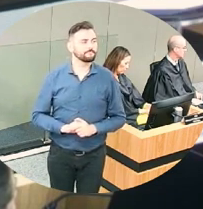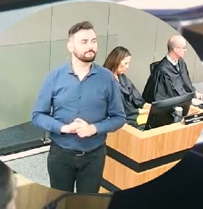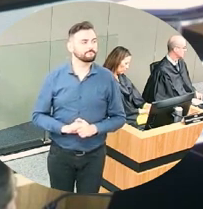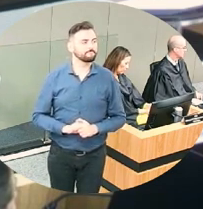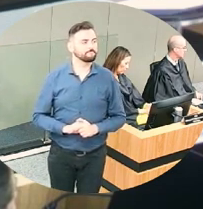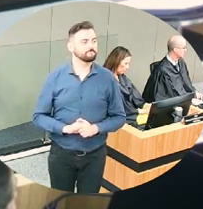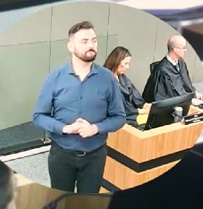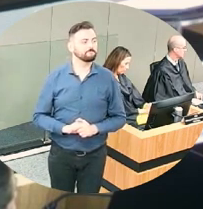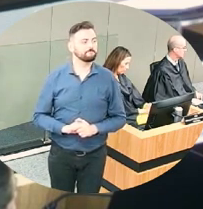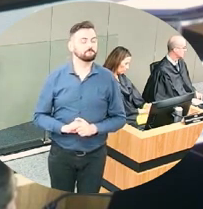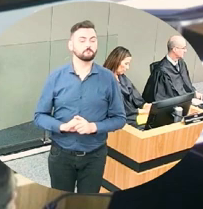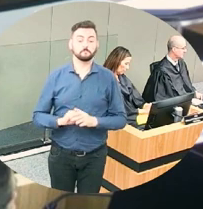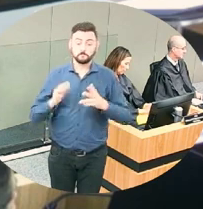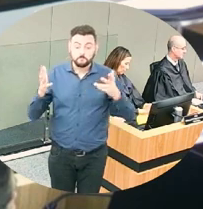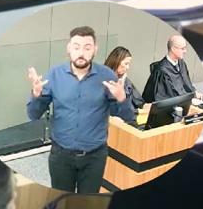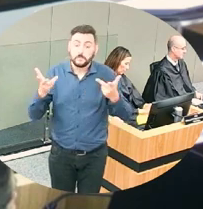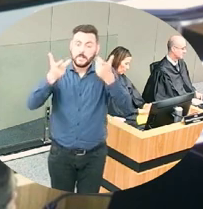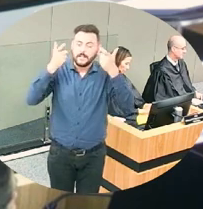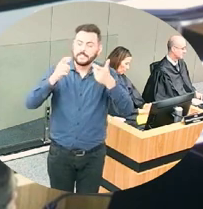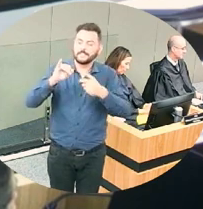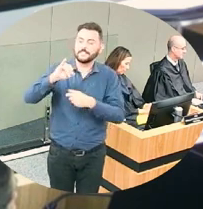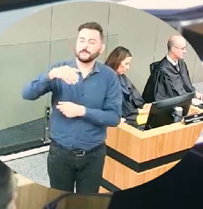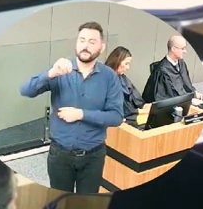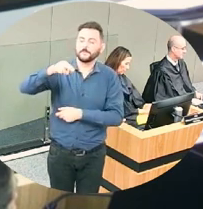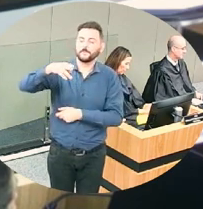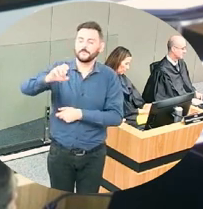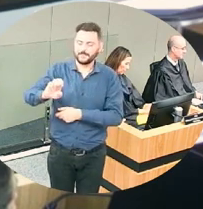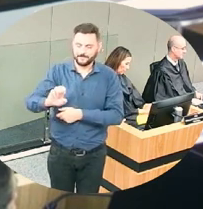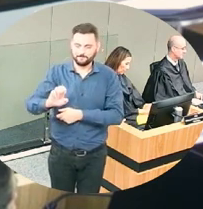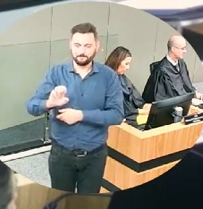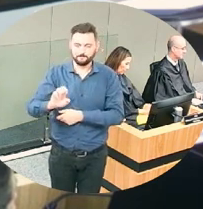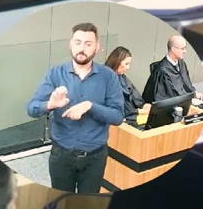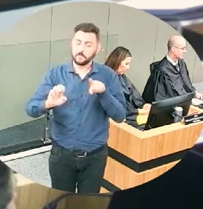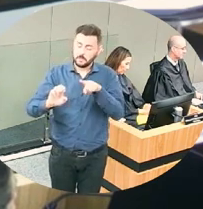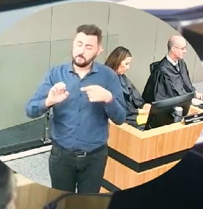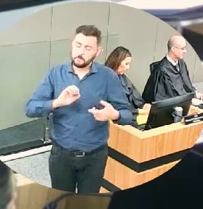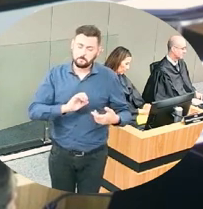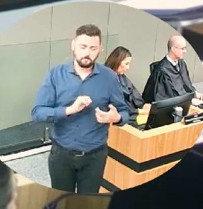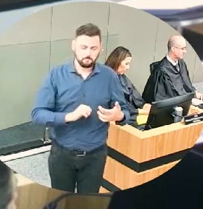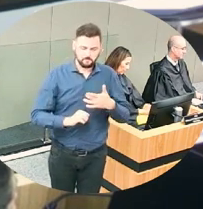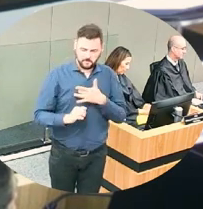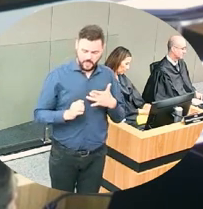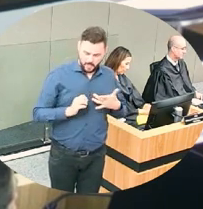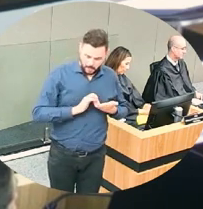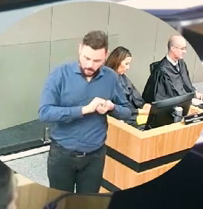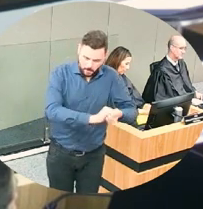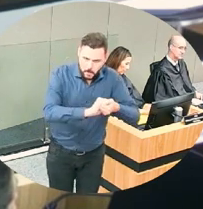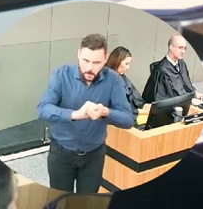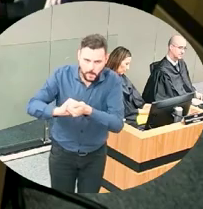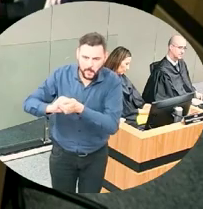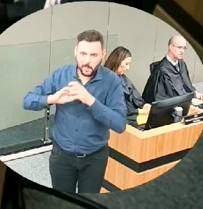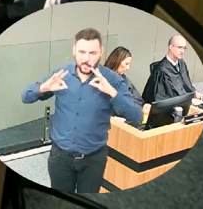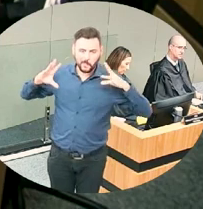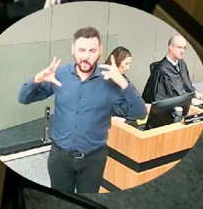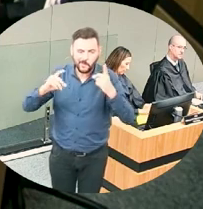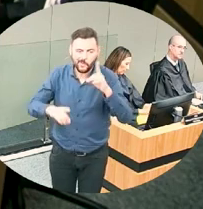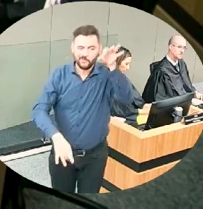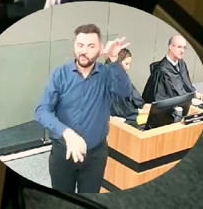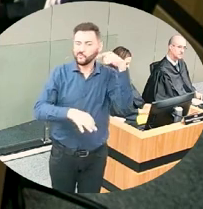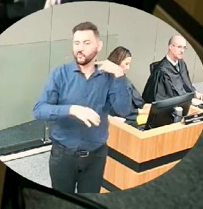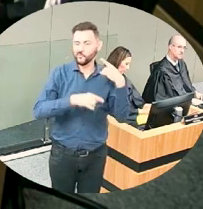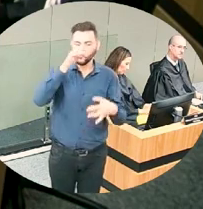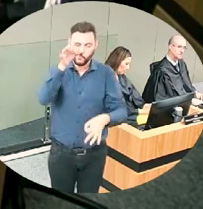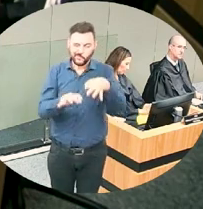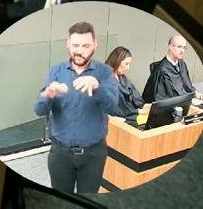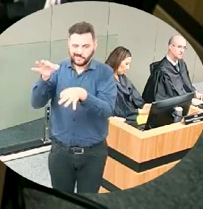eh excelentíssima D ion Ramos na qual Saúdo todos os nossos juízes